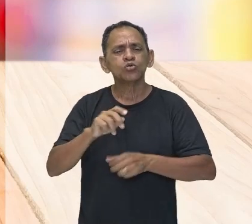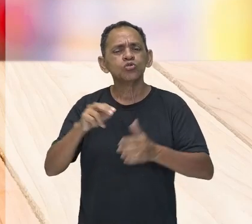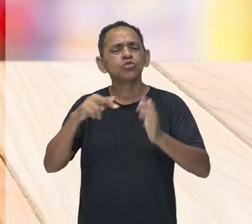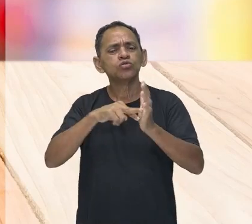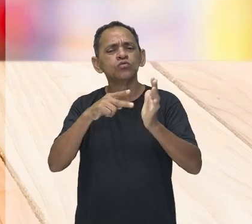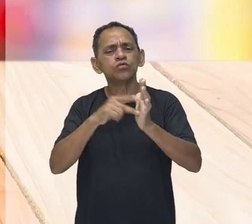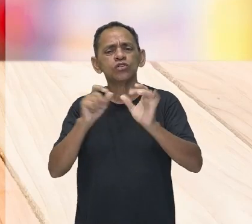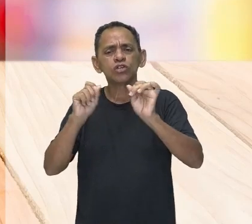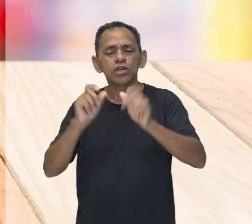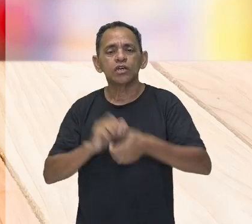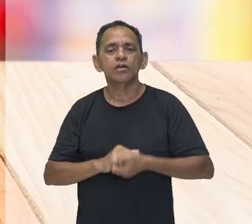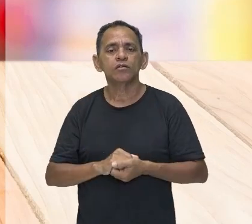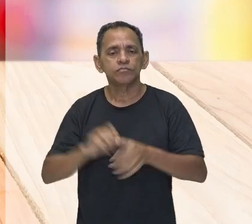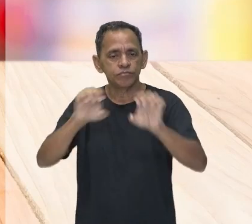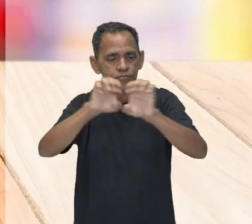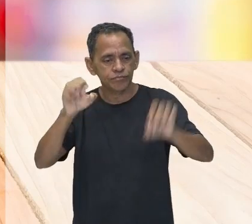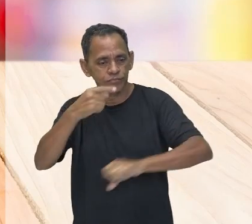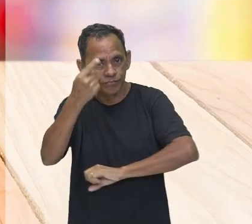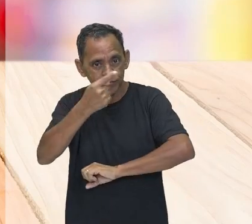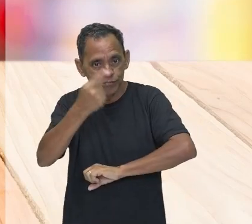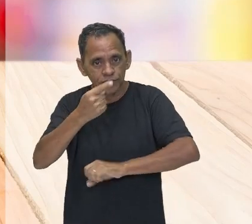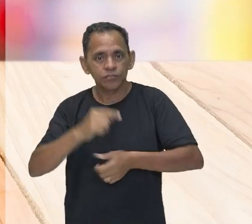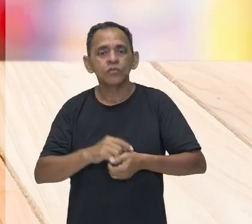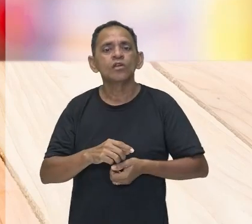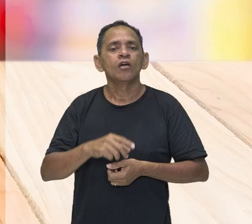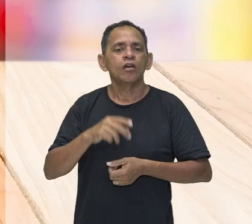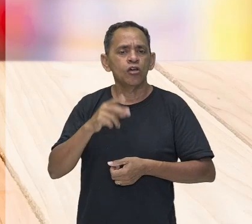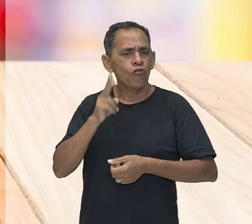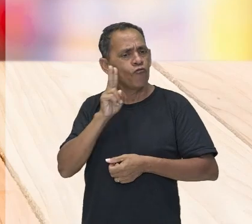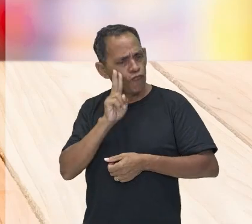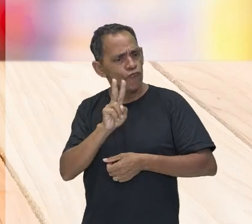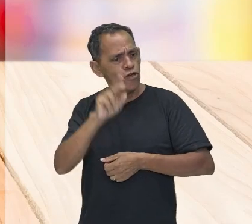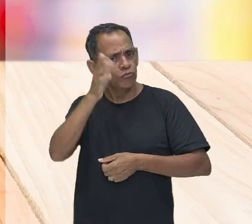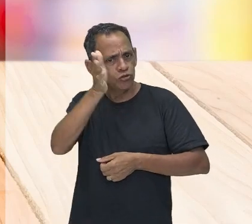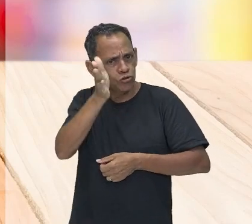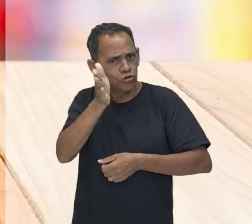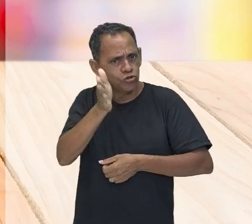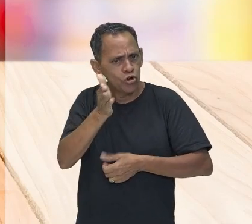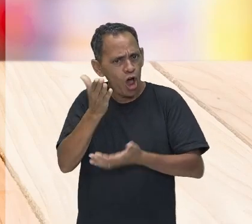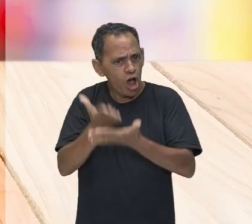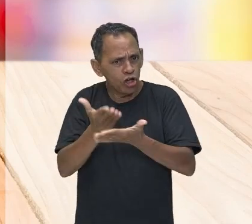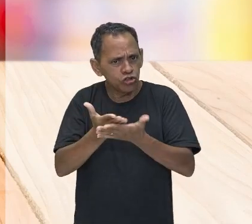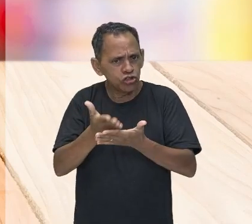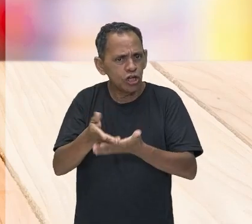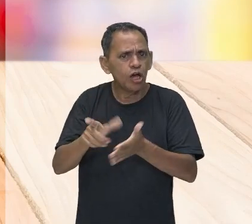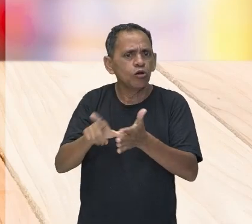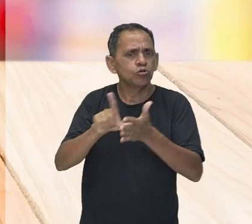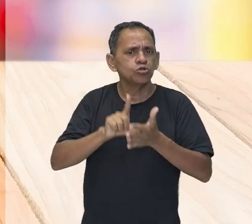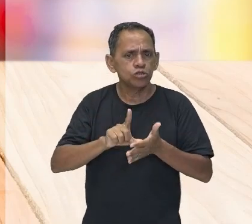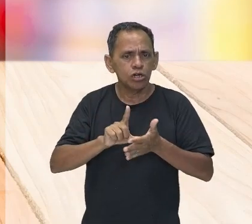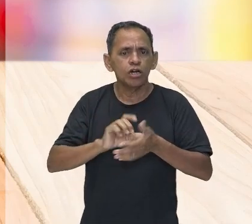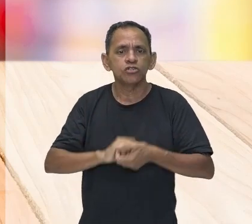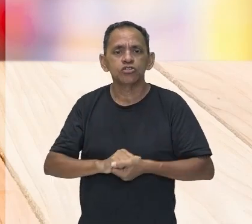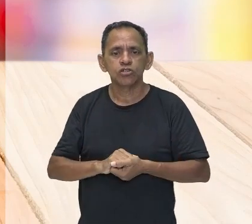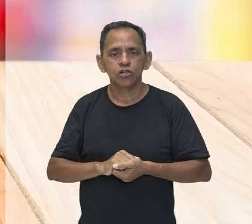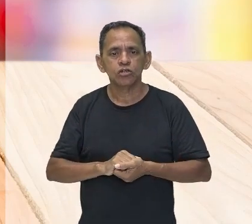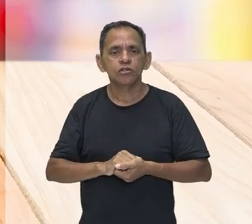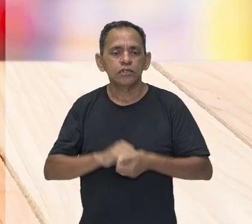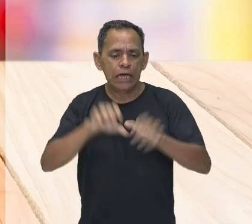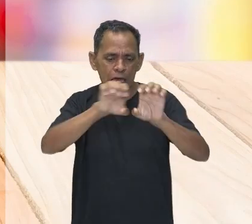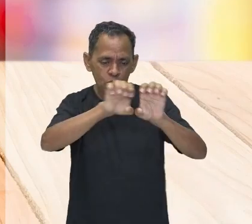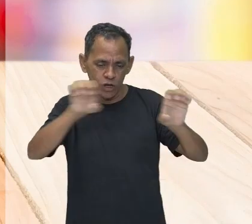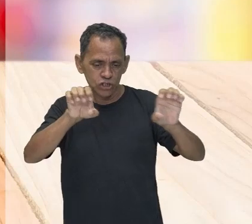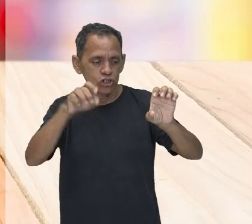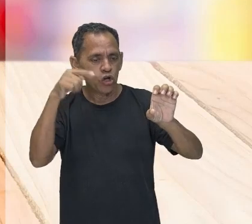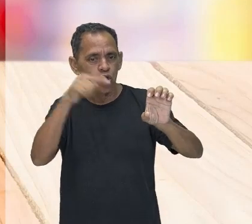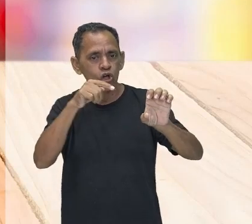grau? Sim, nós vimos aqui no primeiro ano, né, que a equação do primeiro grau é aquela que existe o formato lá, né, y